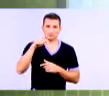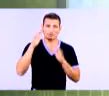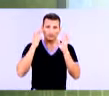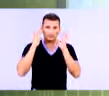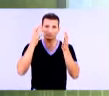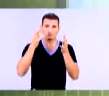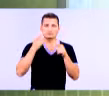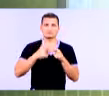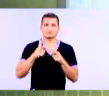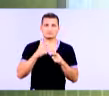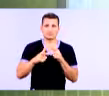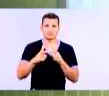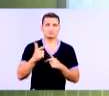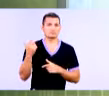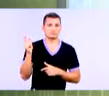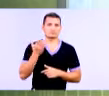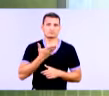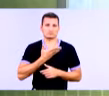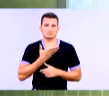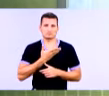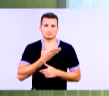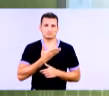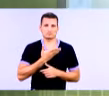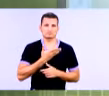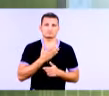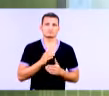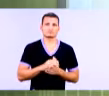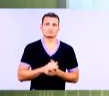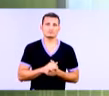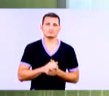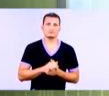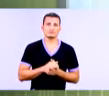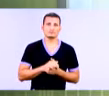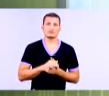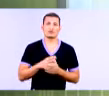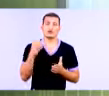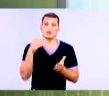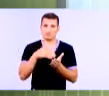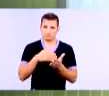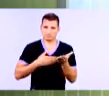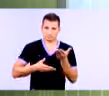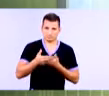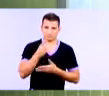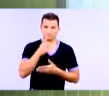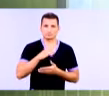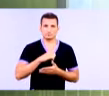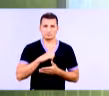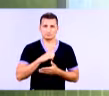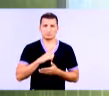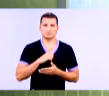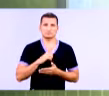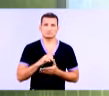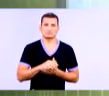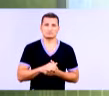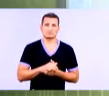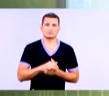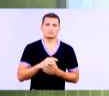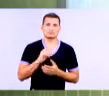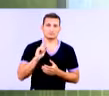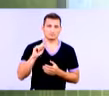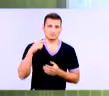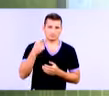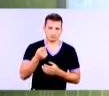resolver o problema de um outro colega. E a última interação que você vai ter, aluno, depois que o